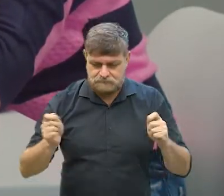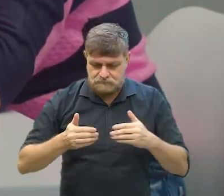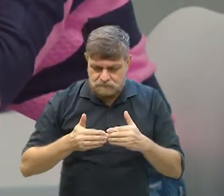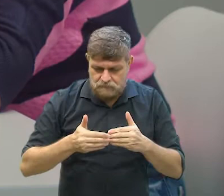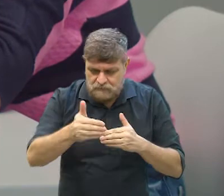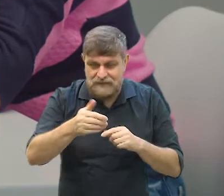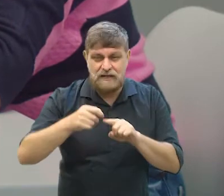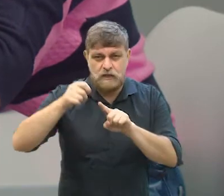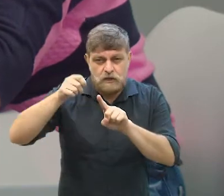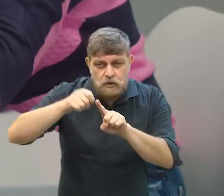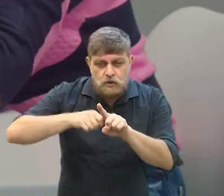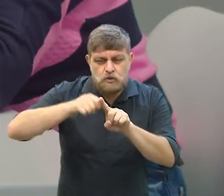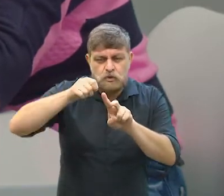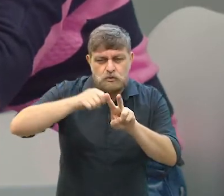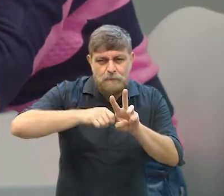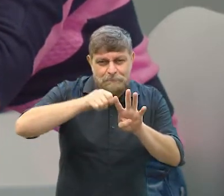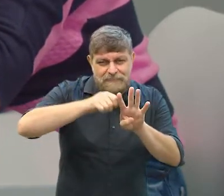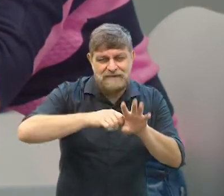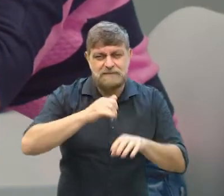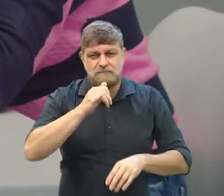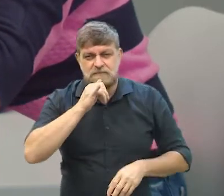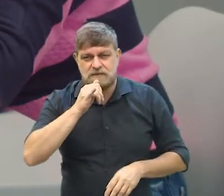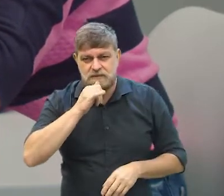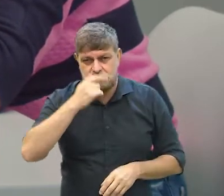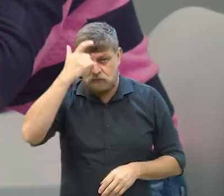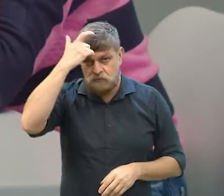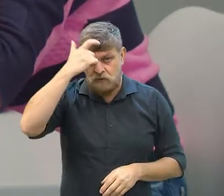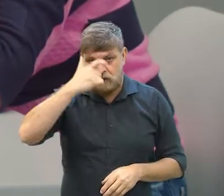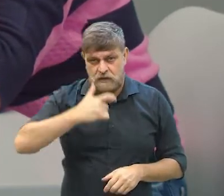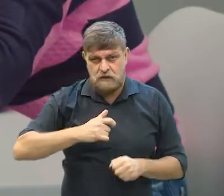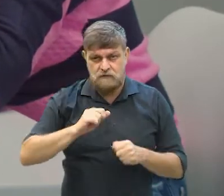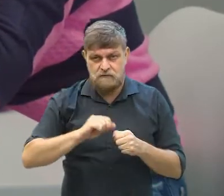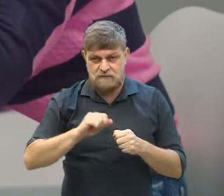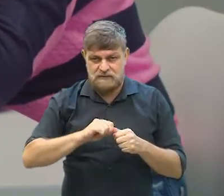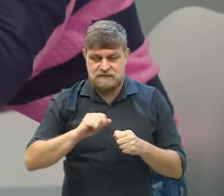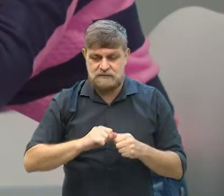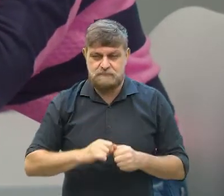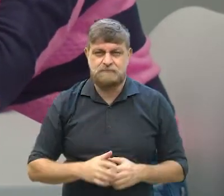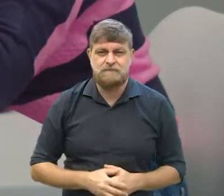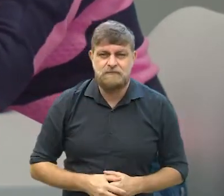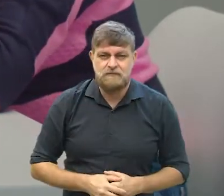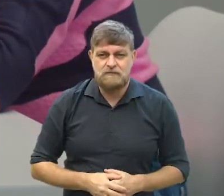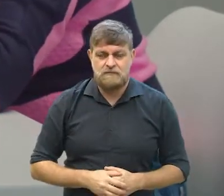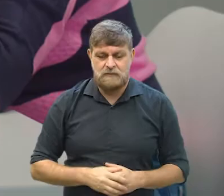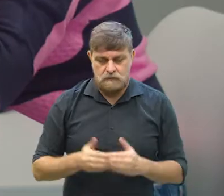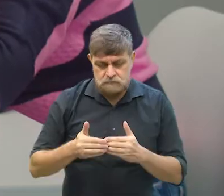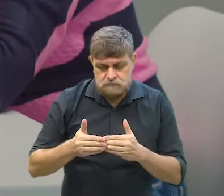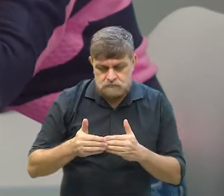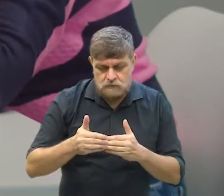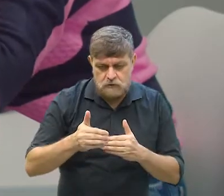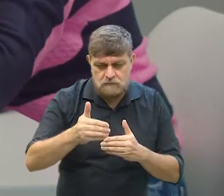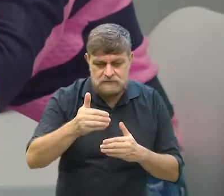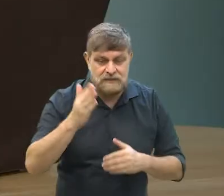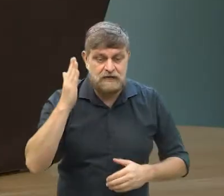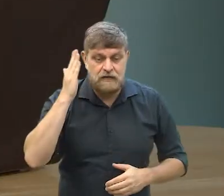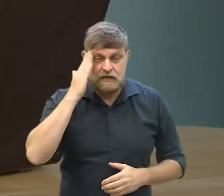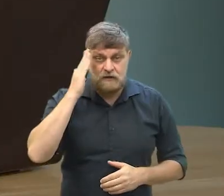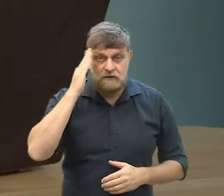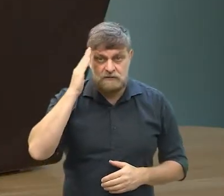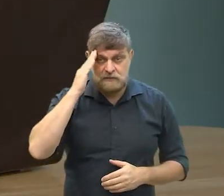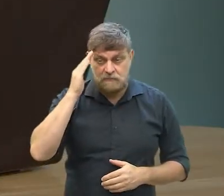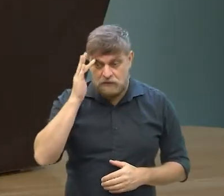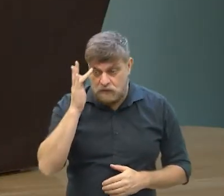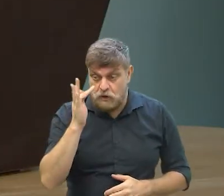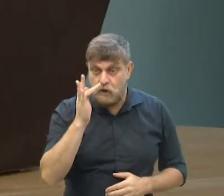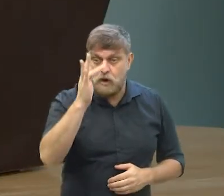nível mensal, por exemplo, eu já vou fazer no mês que está correndo, eu já vou fazer uma projeção, um plano